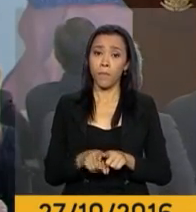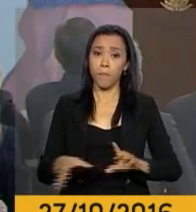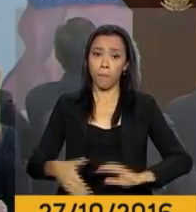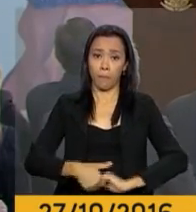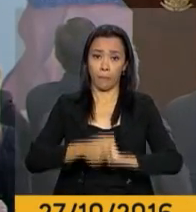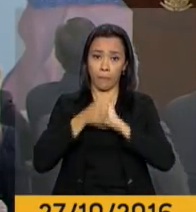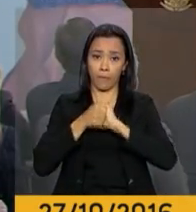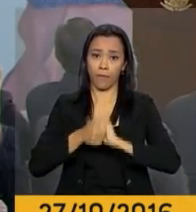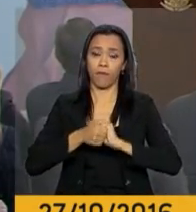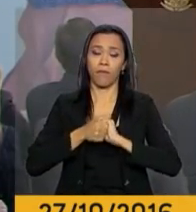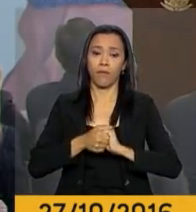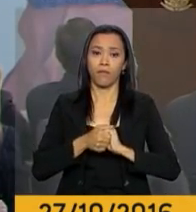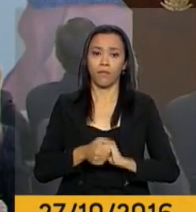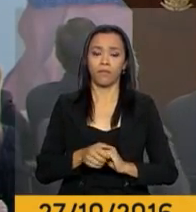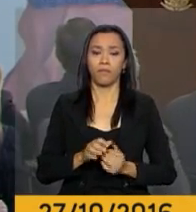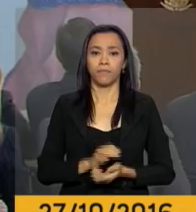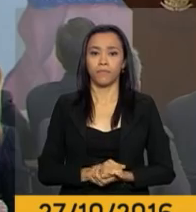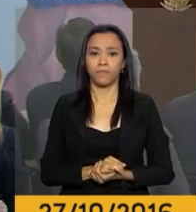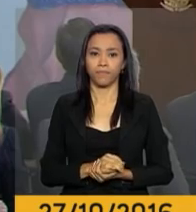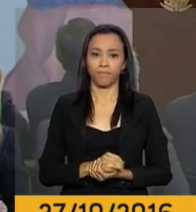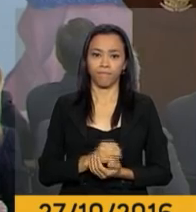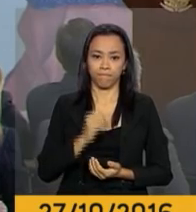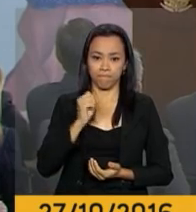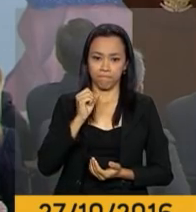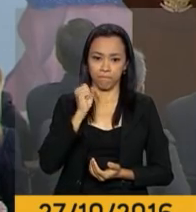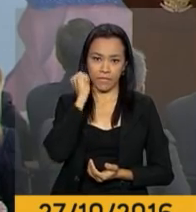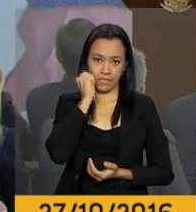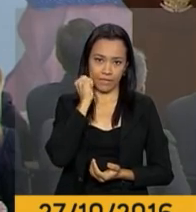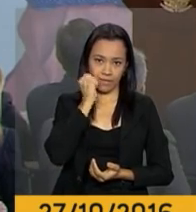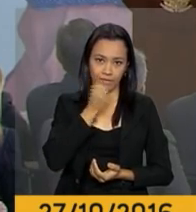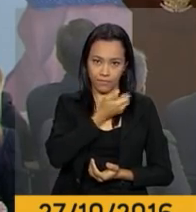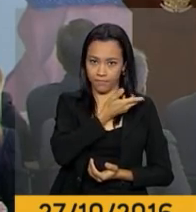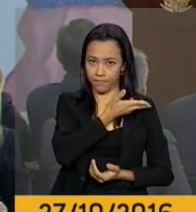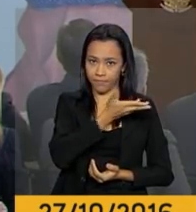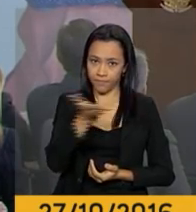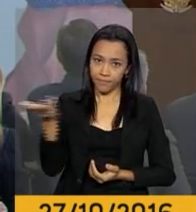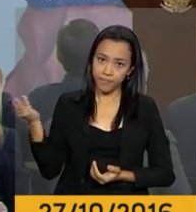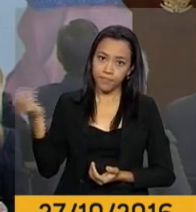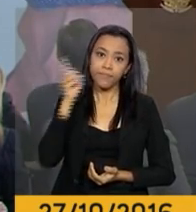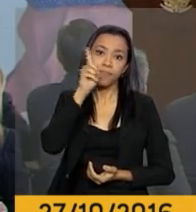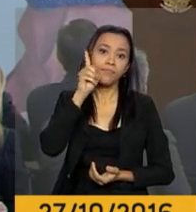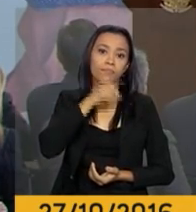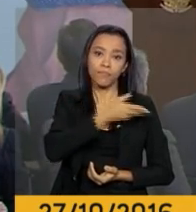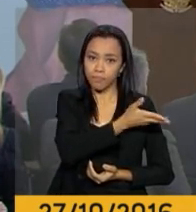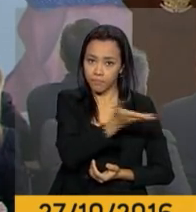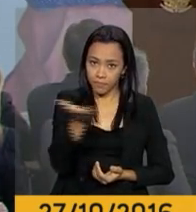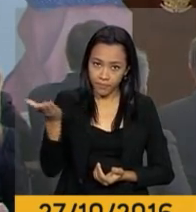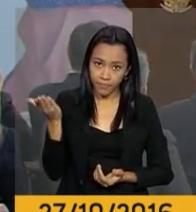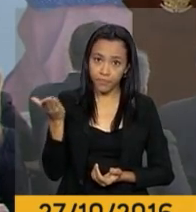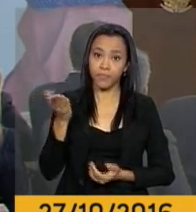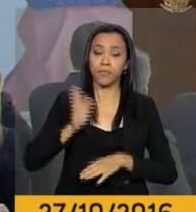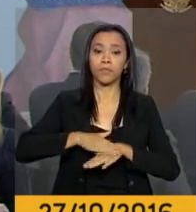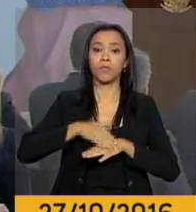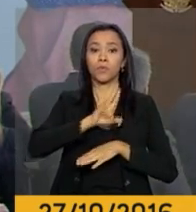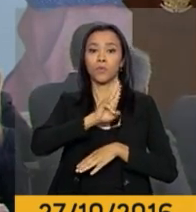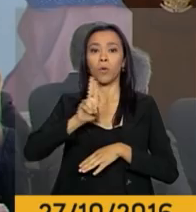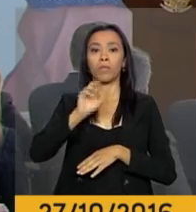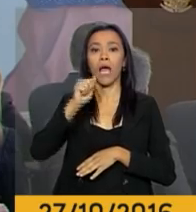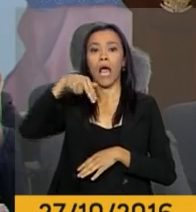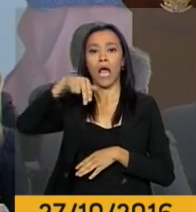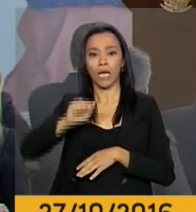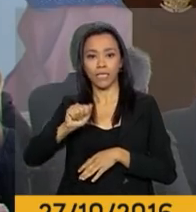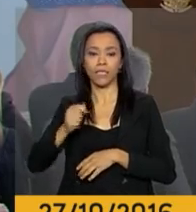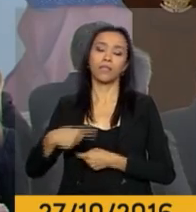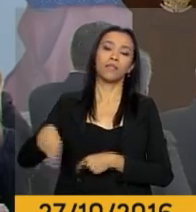a os senadores e os deputados por meio da Ana Amélia e da